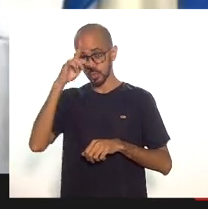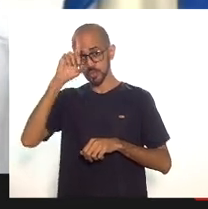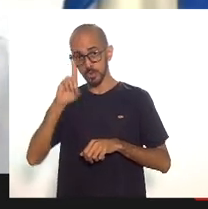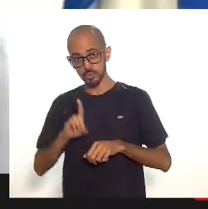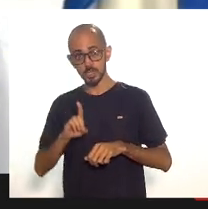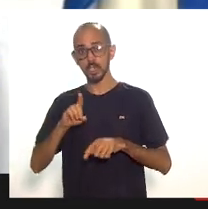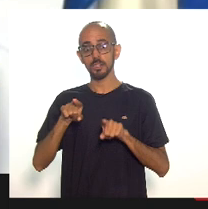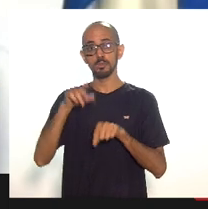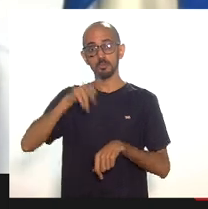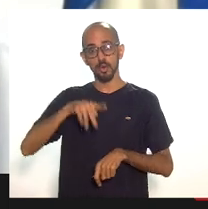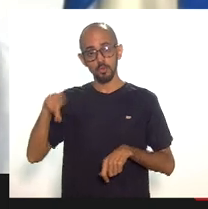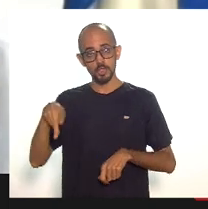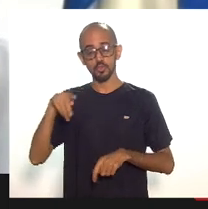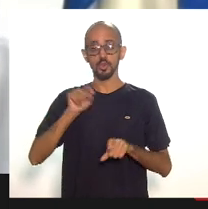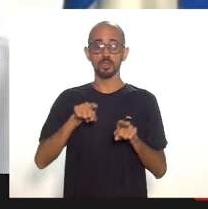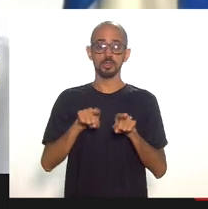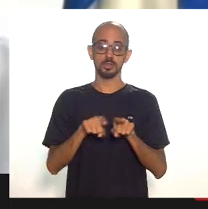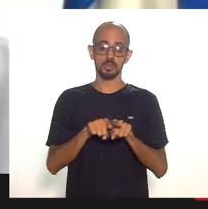professores e